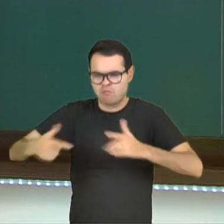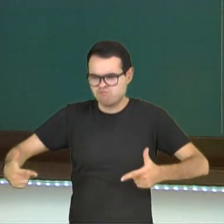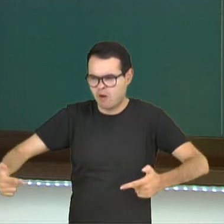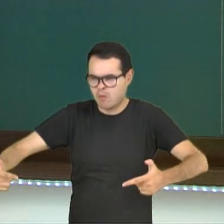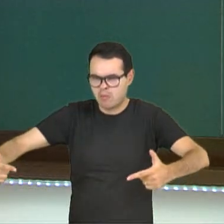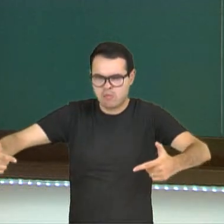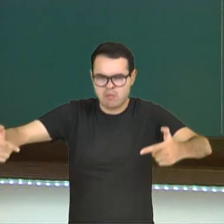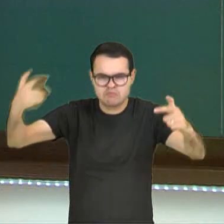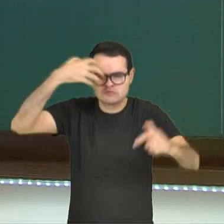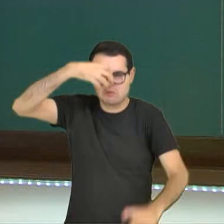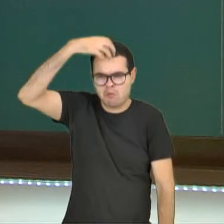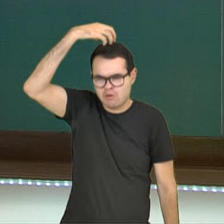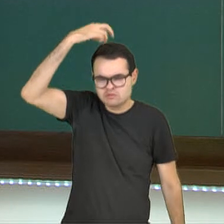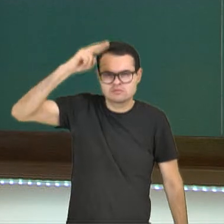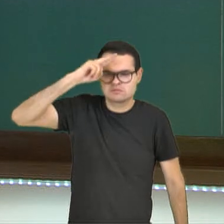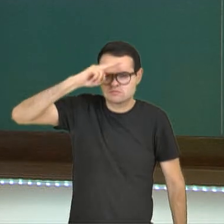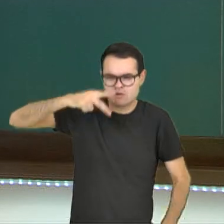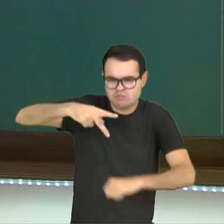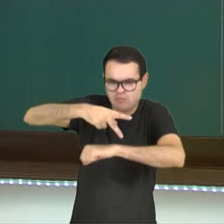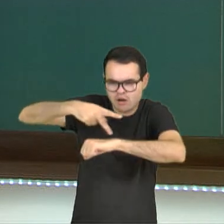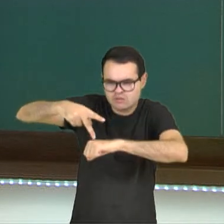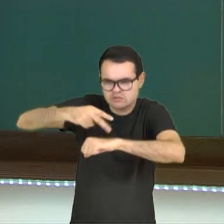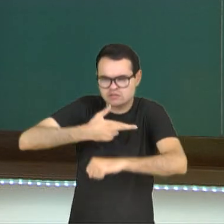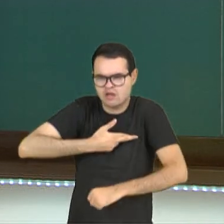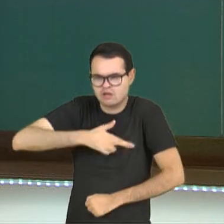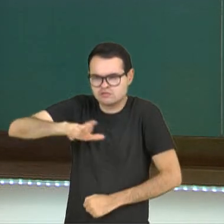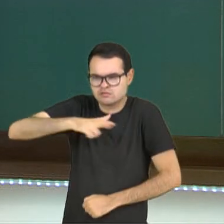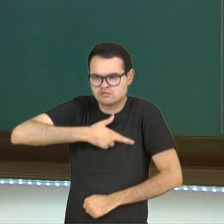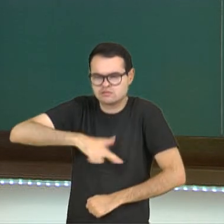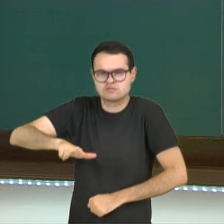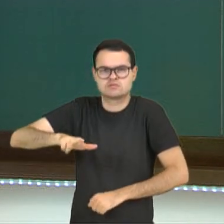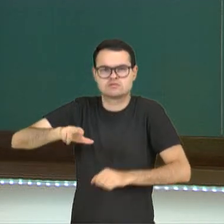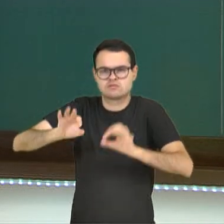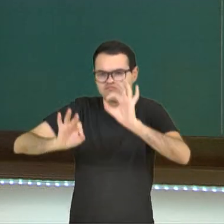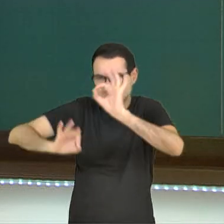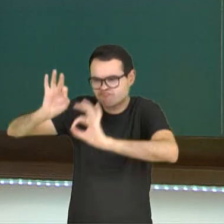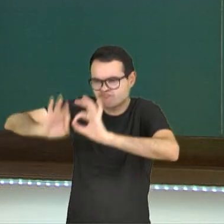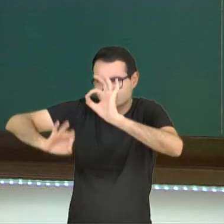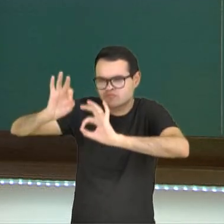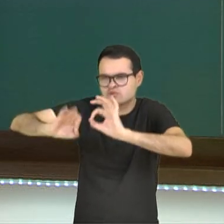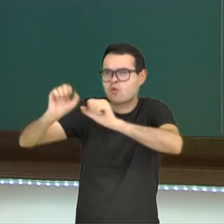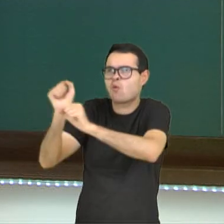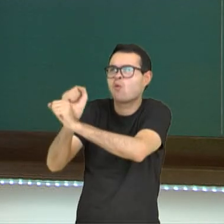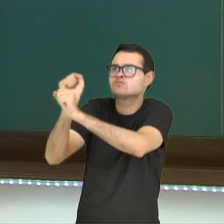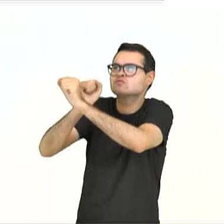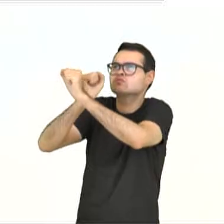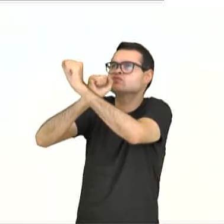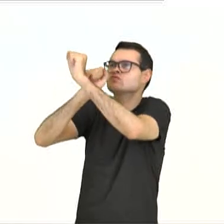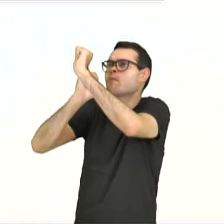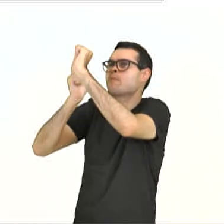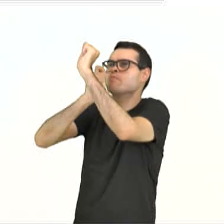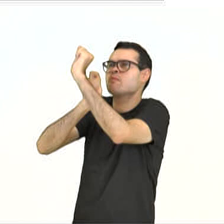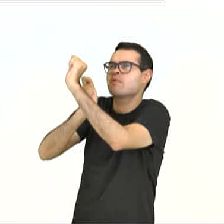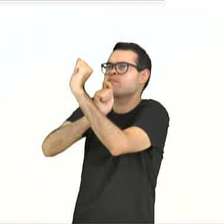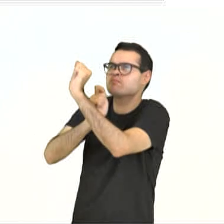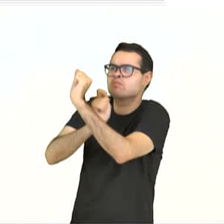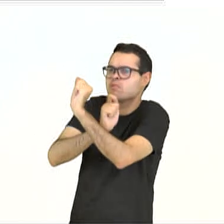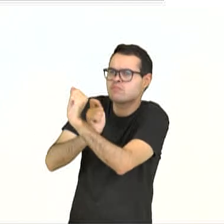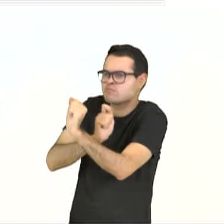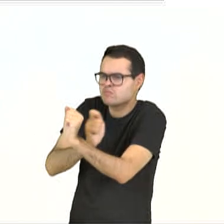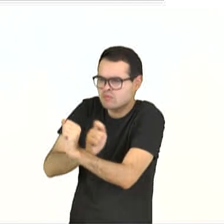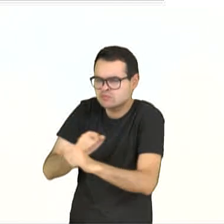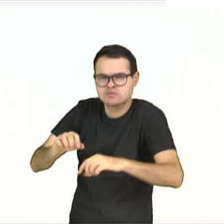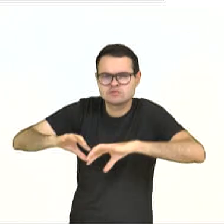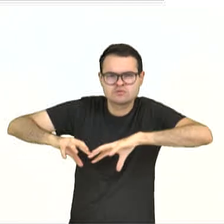reis, a história do país, rituais religiosos, ornamentação de construção, templos,